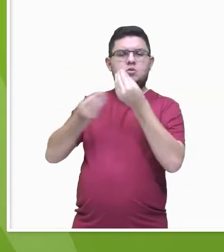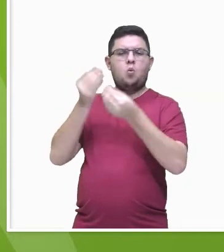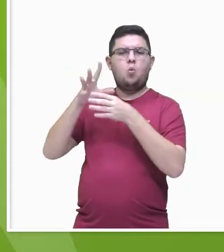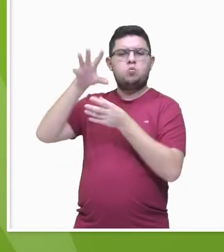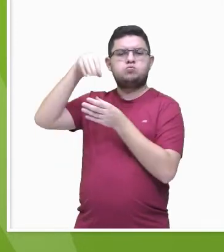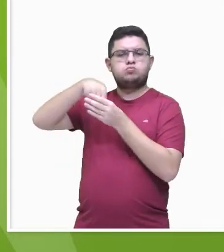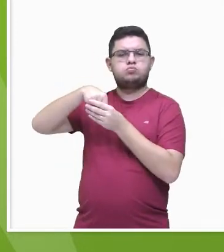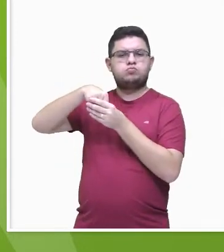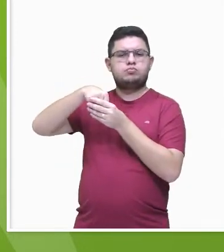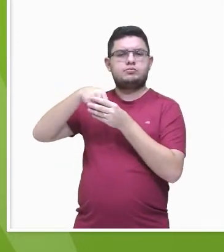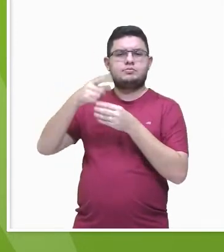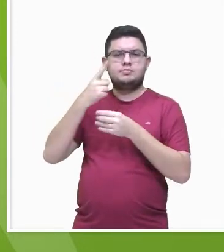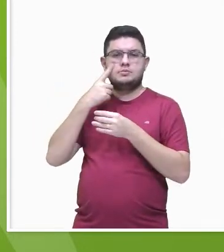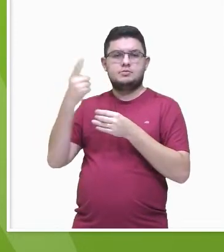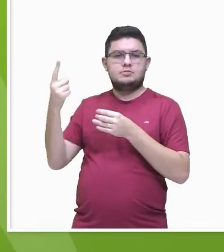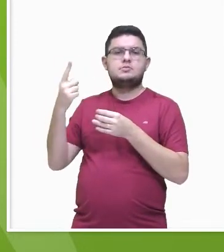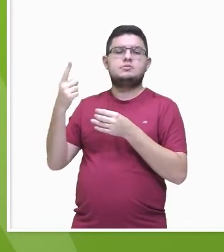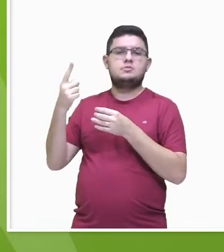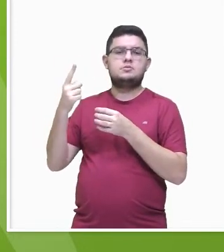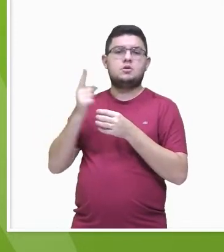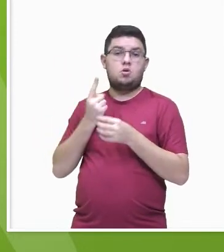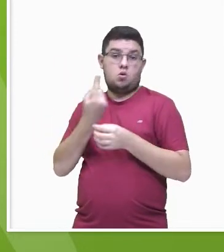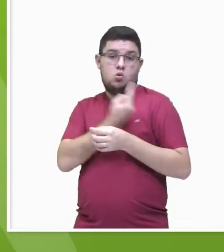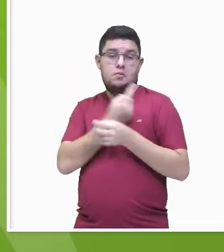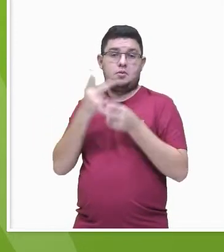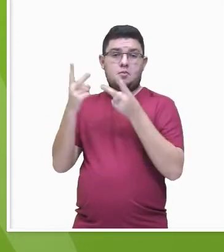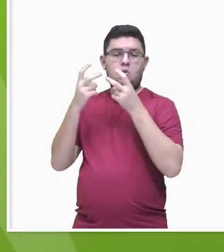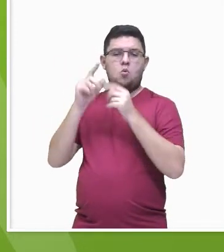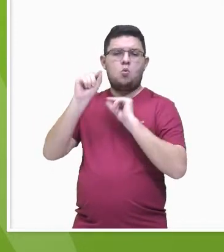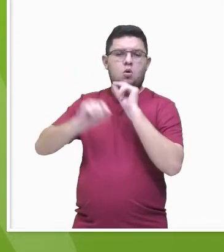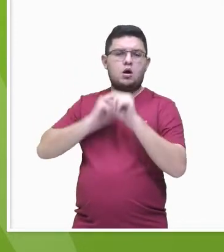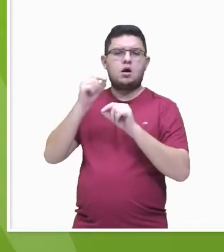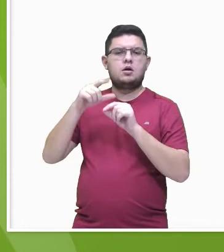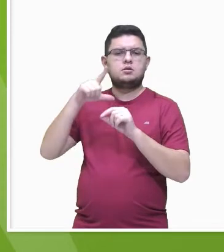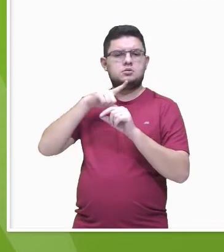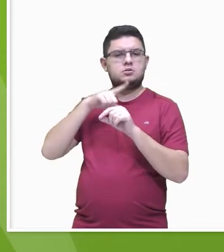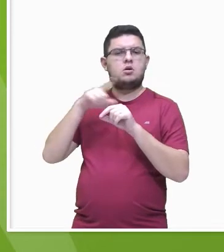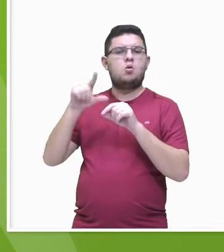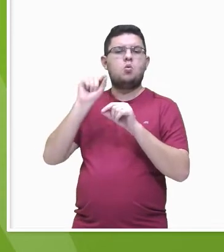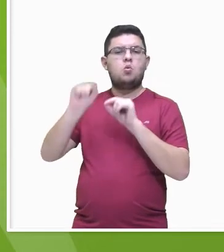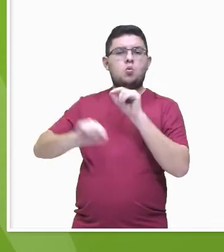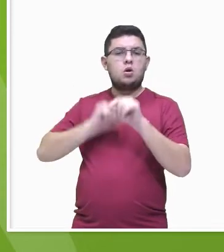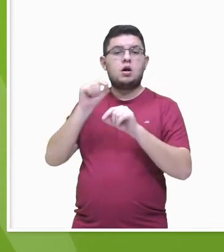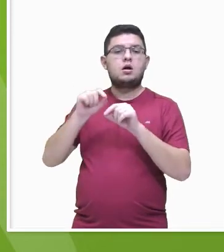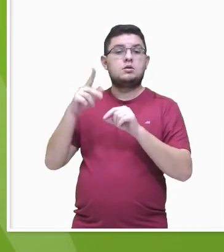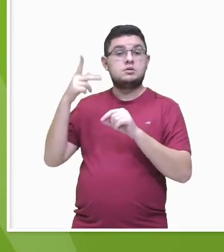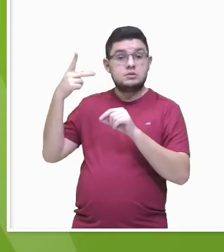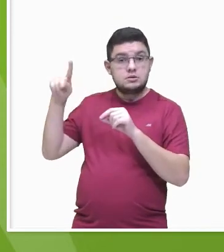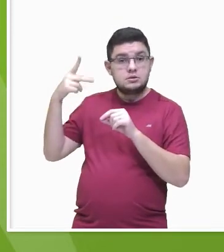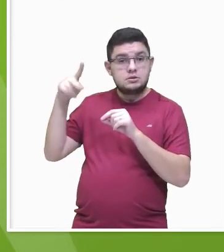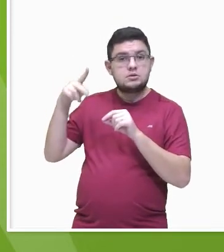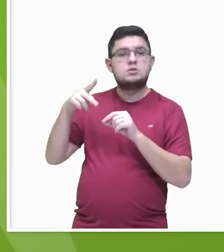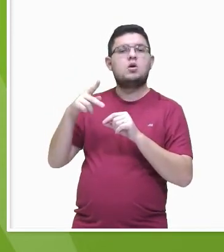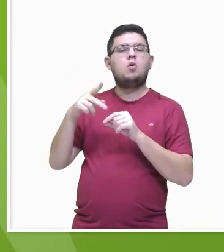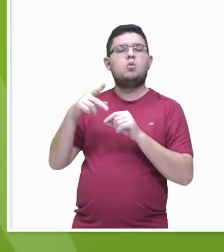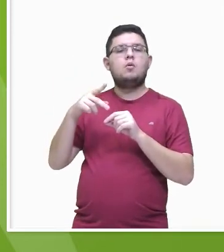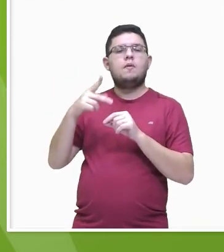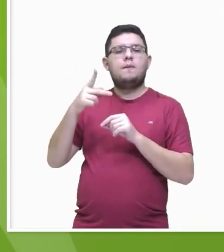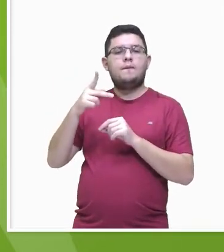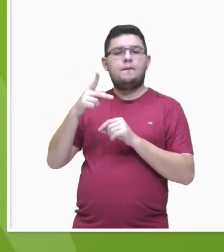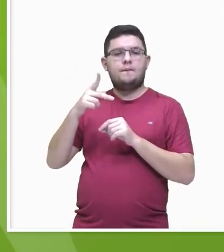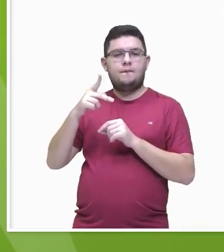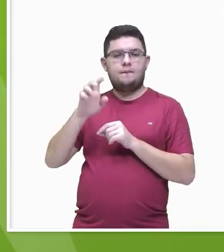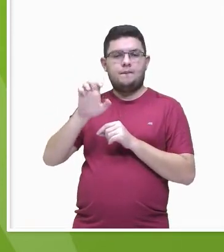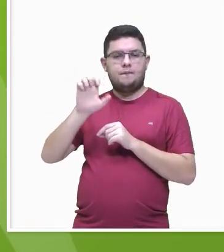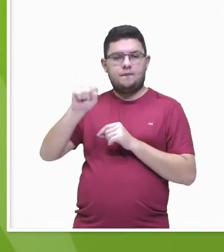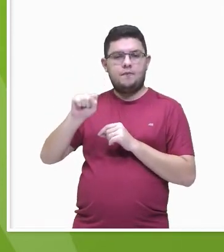gente observa também a presença desses pés ambulacrais, que aqui na imagem está representado de azul.